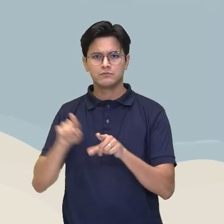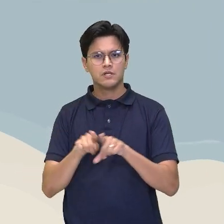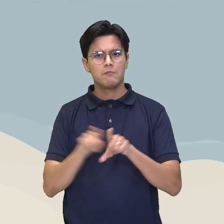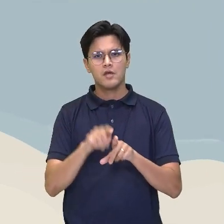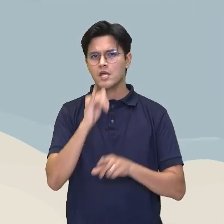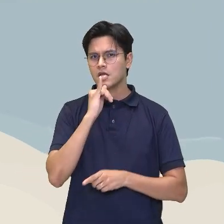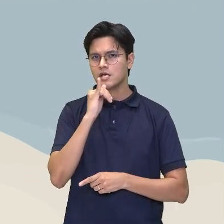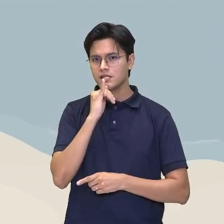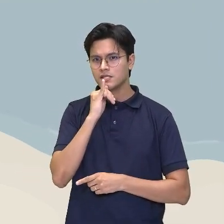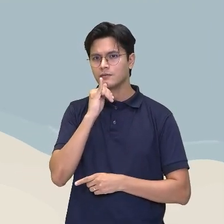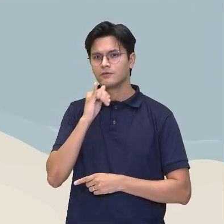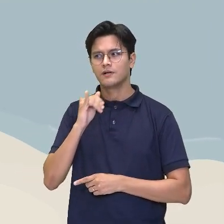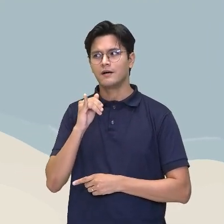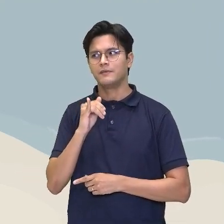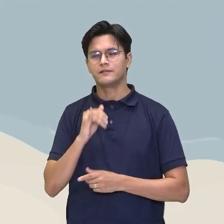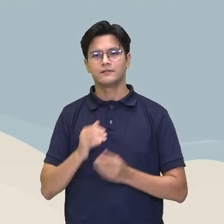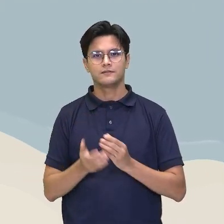só.